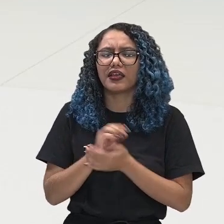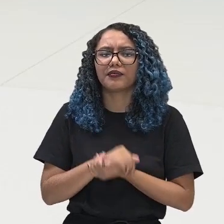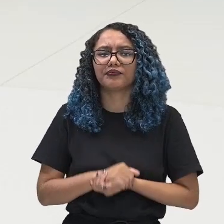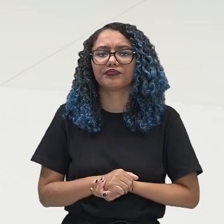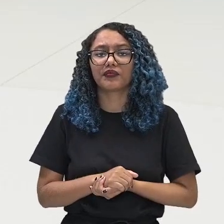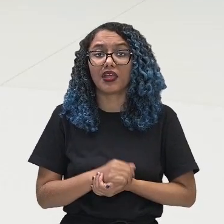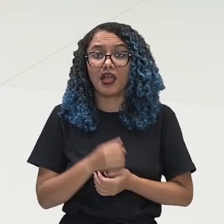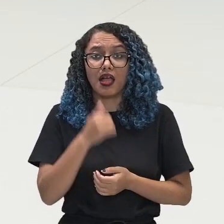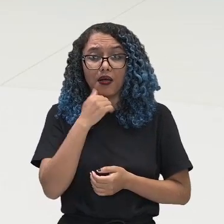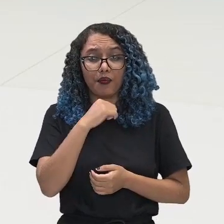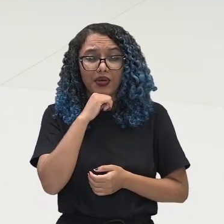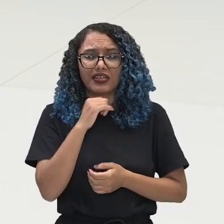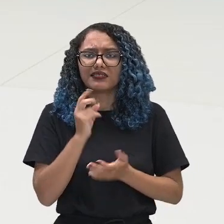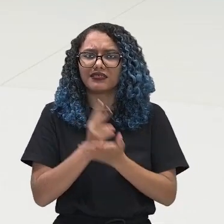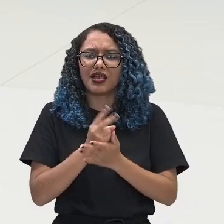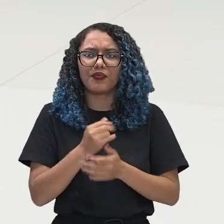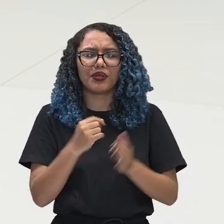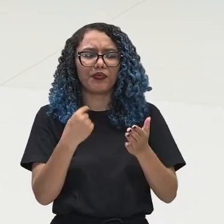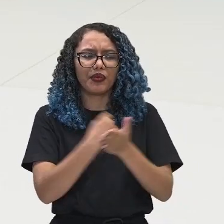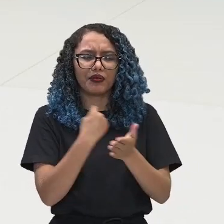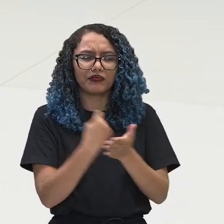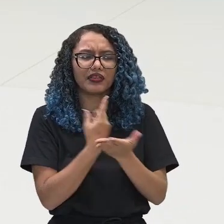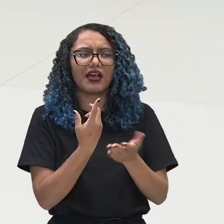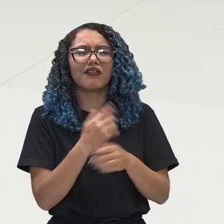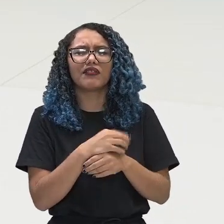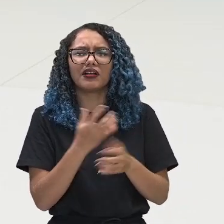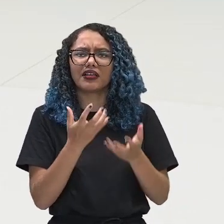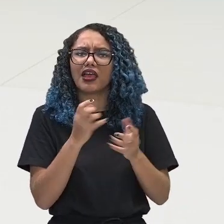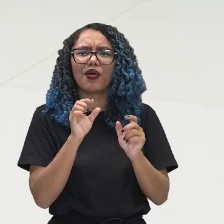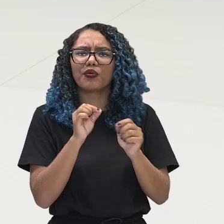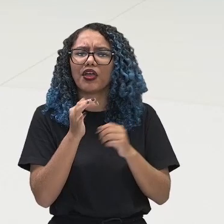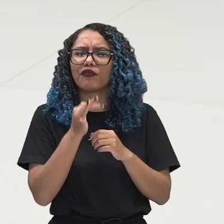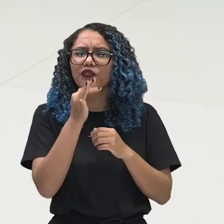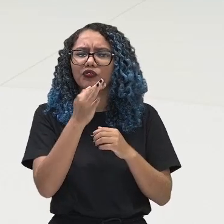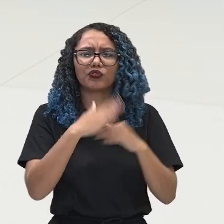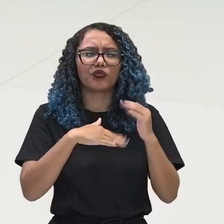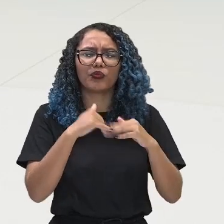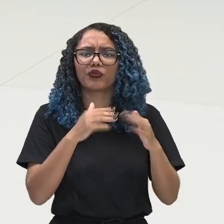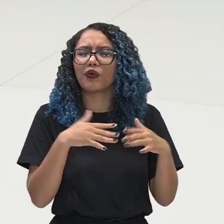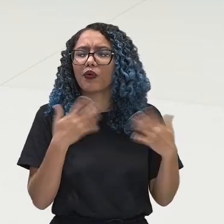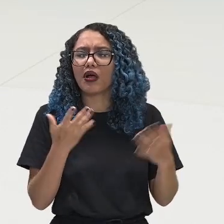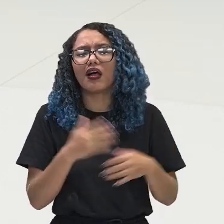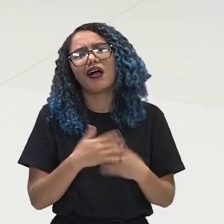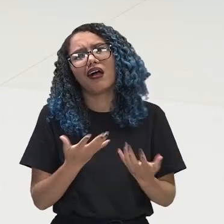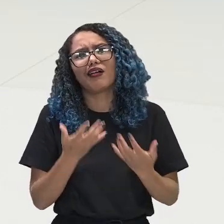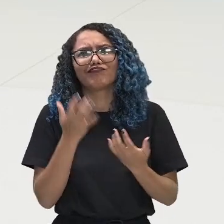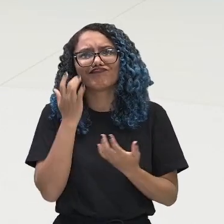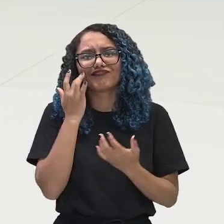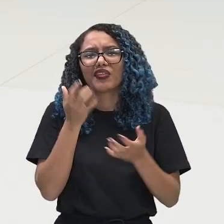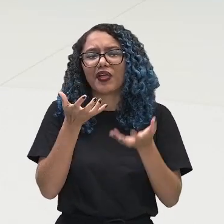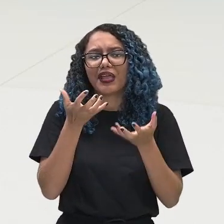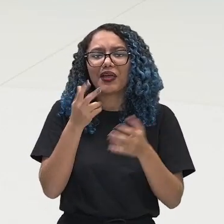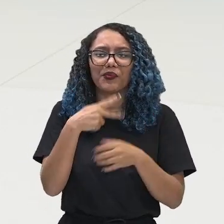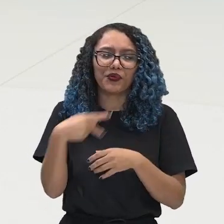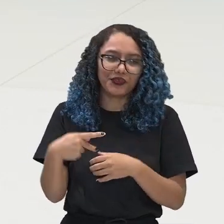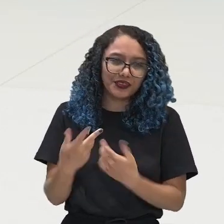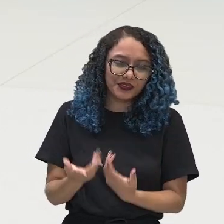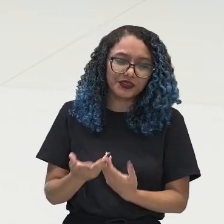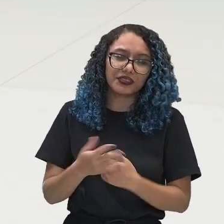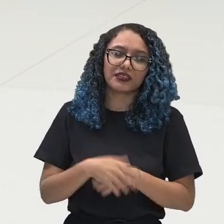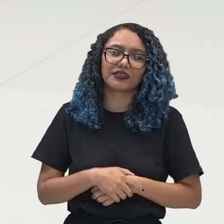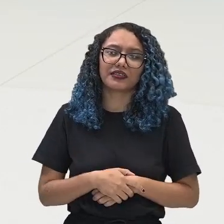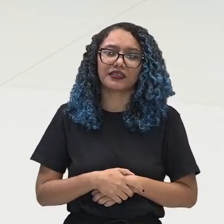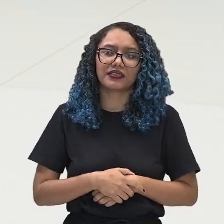Milena, quando você crescer, o que você quer ser? E aí eu sempre dizia: eu acho que eu quero ser professora. Então, é essa pergunta aí que a autora nos